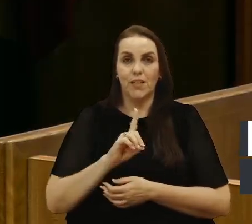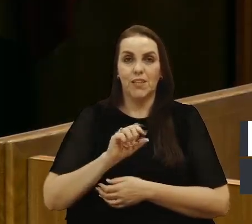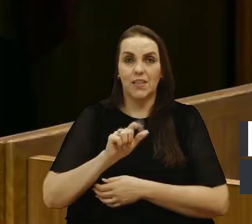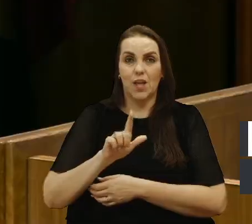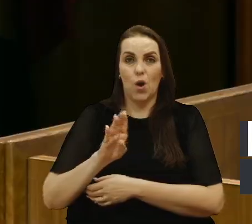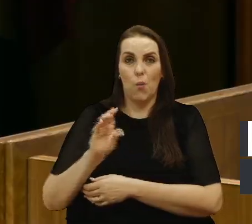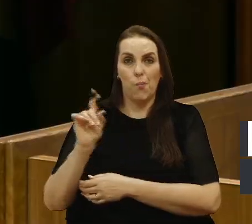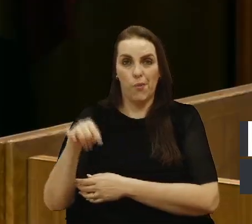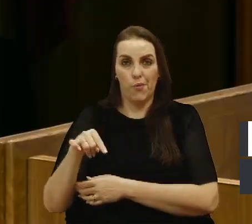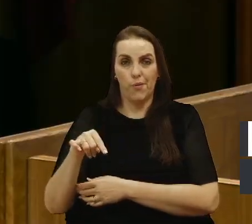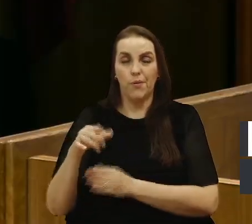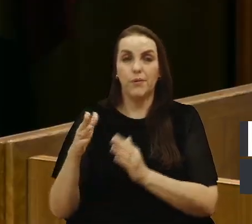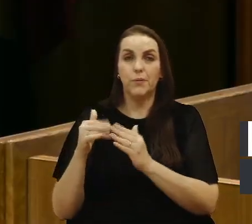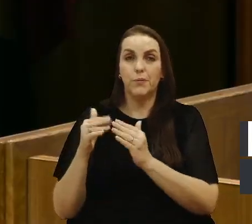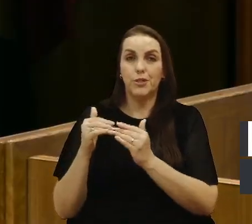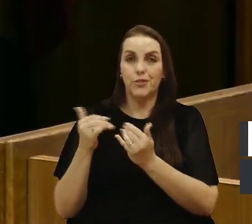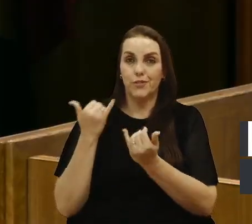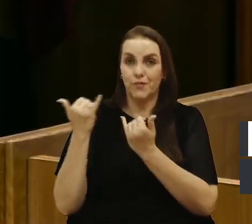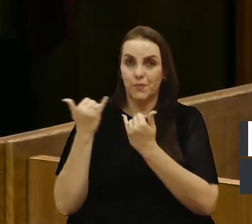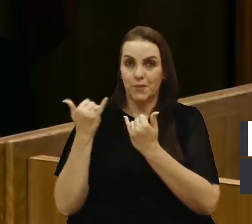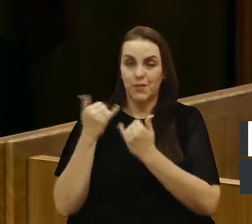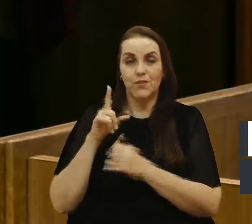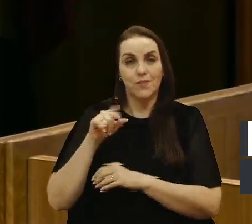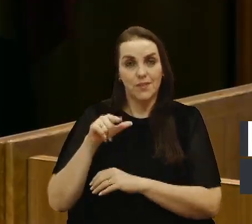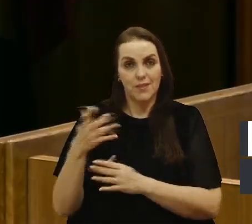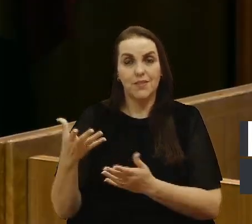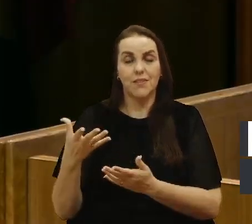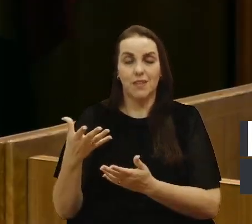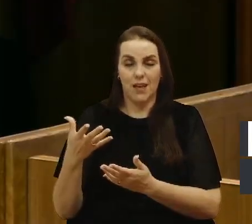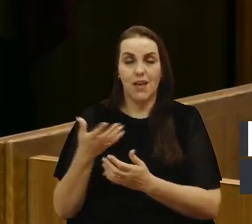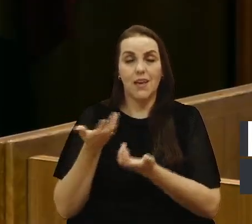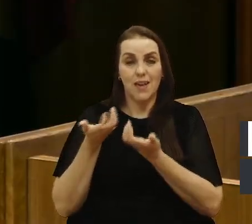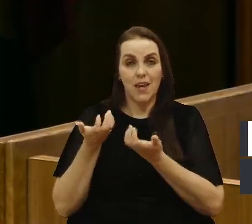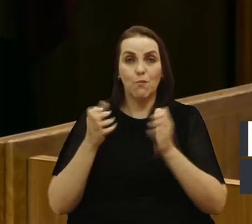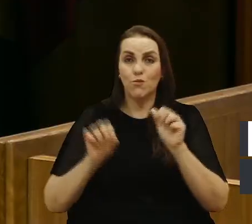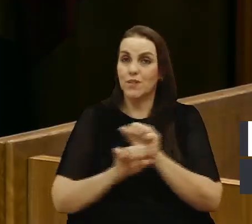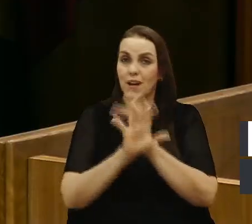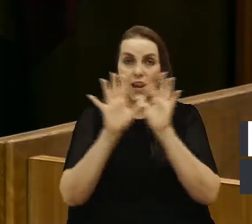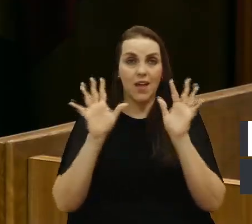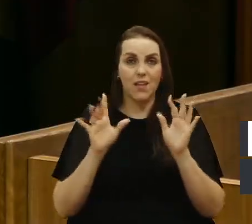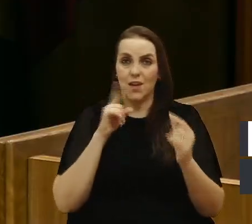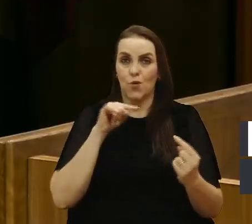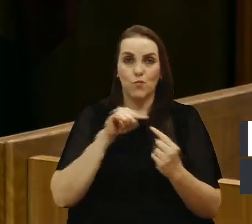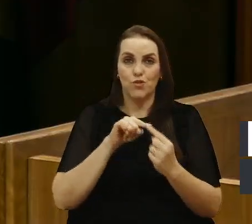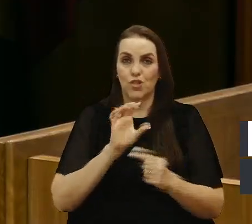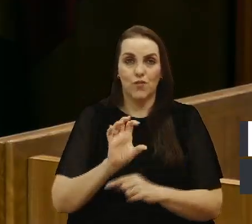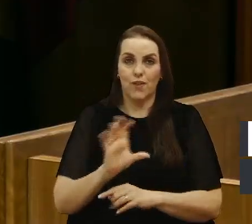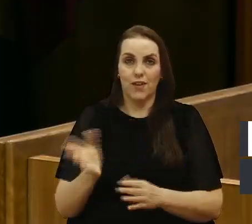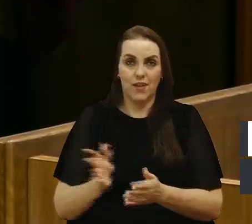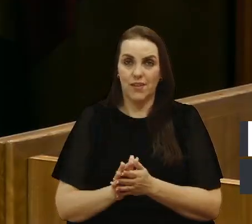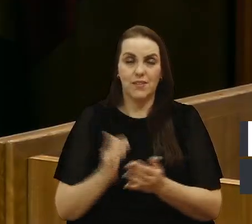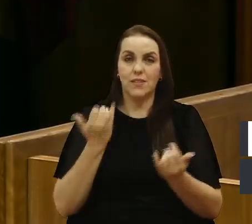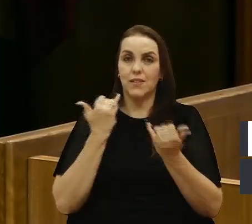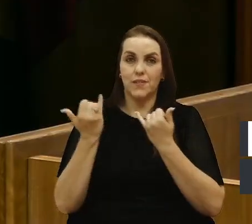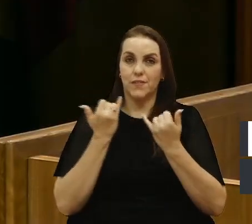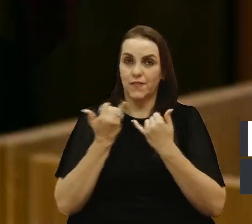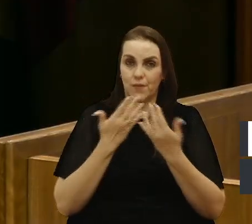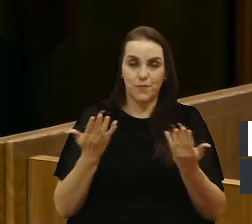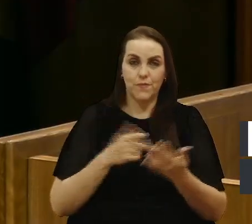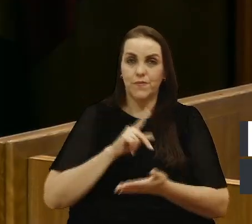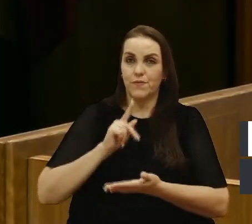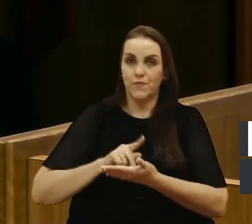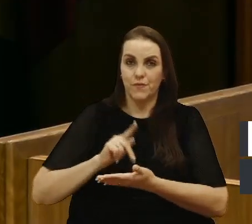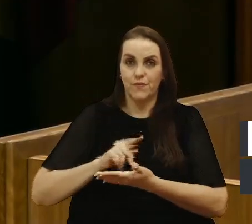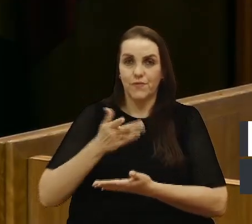pedido de informação é nesse sentido, para a gente clarear as informações, para ter essa informação